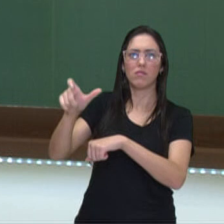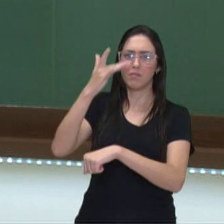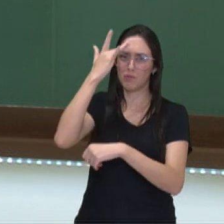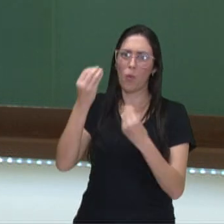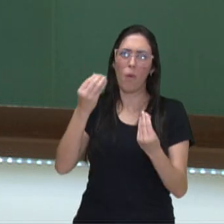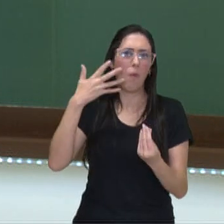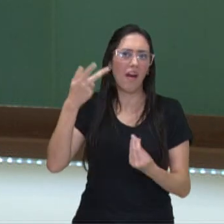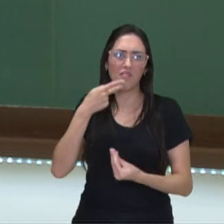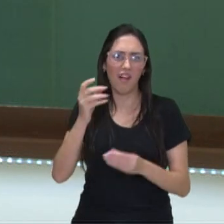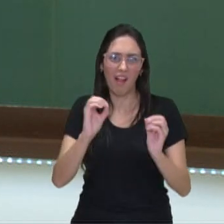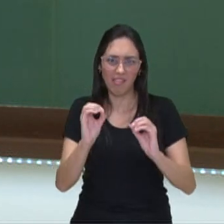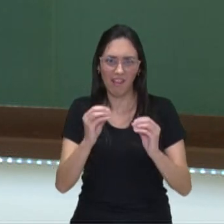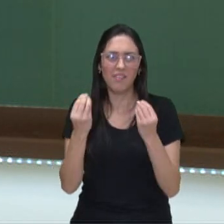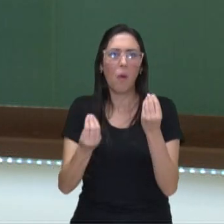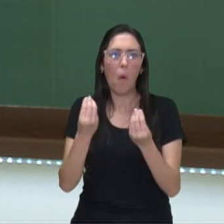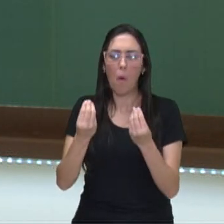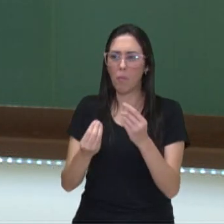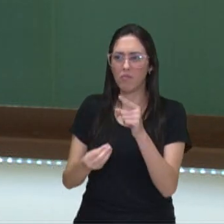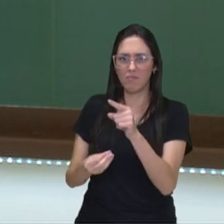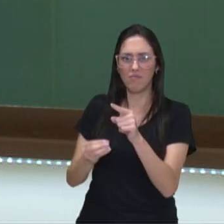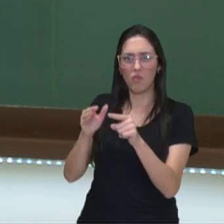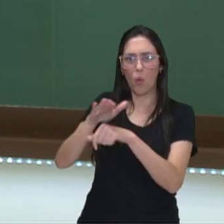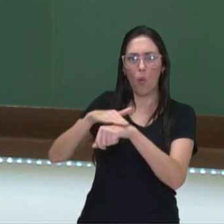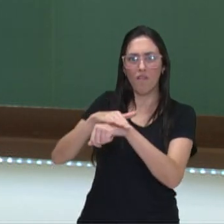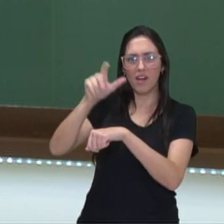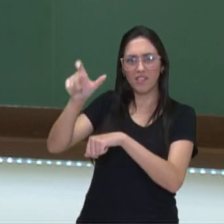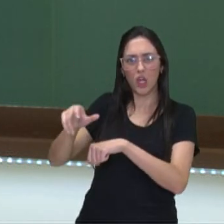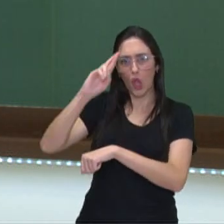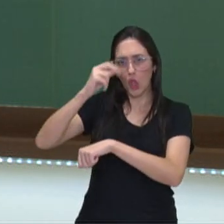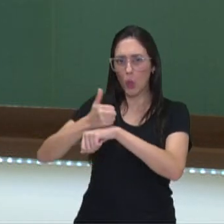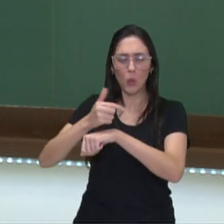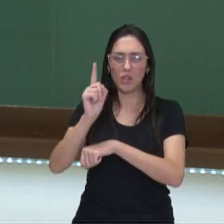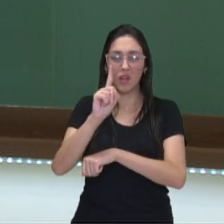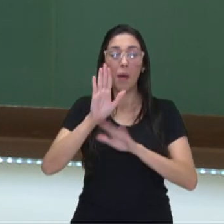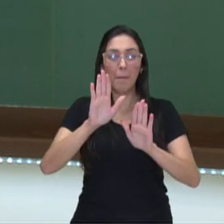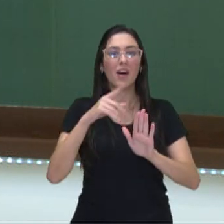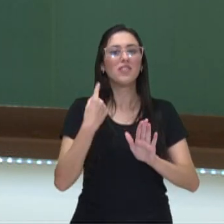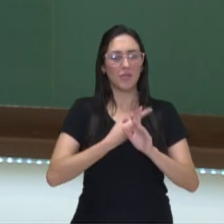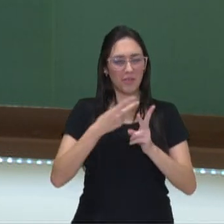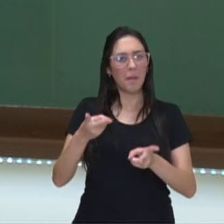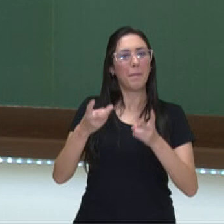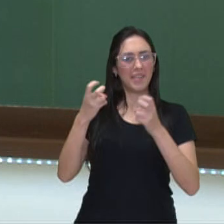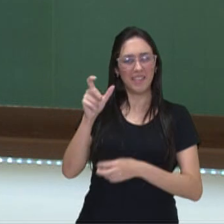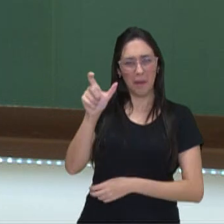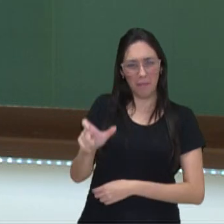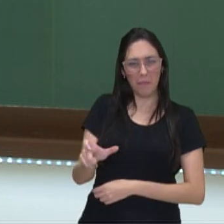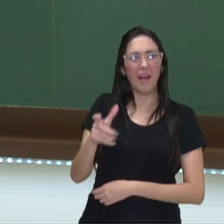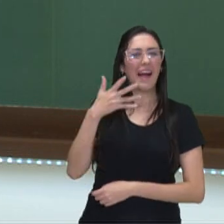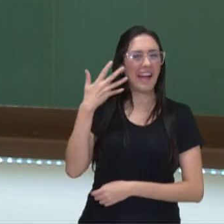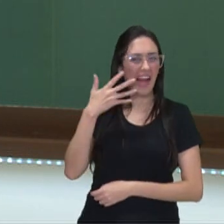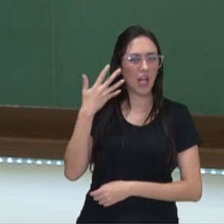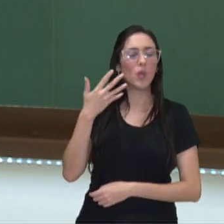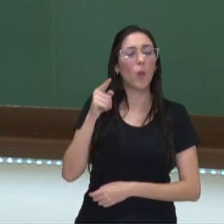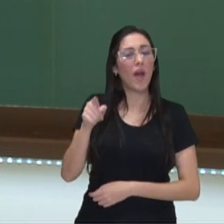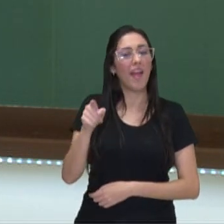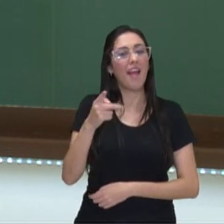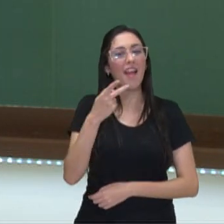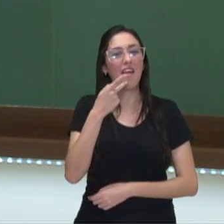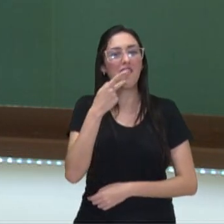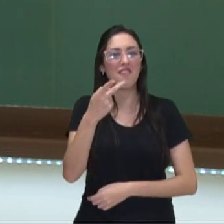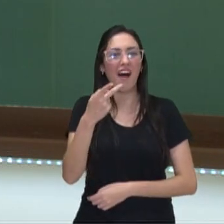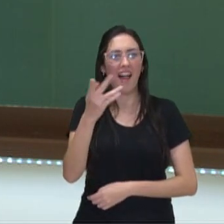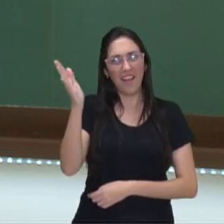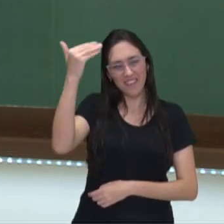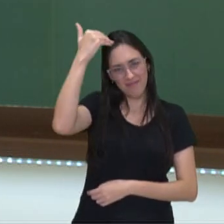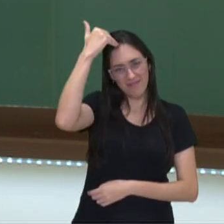John falar, ele vai entender, e nós percebemos isso pelo contorno da fala de cada um deles, o contorno do